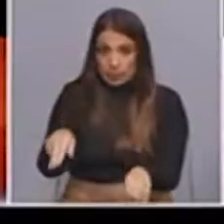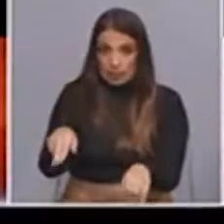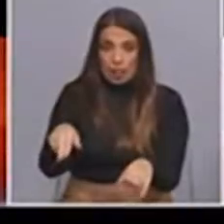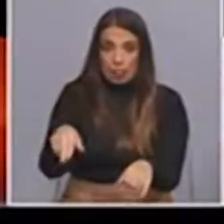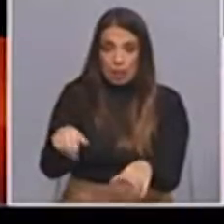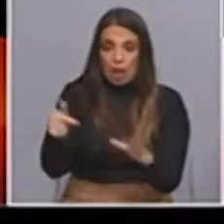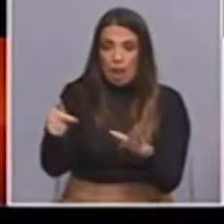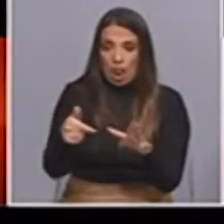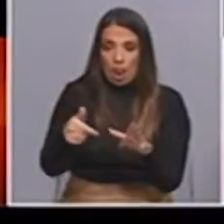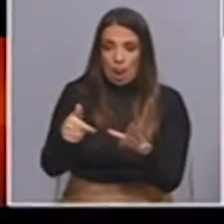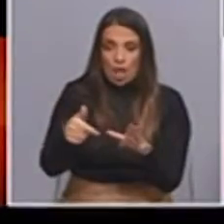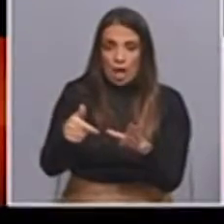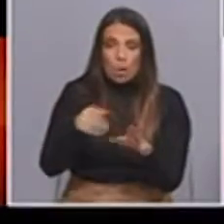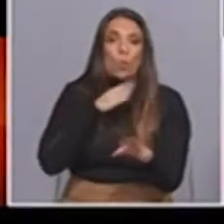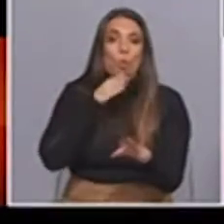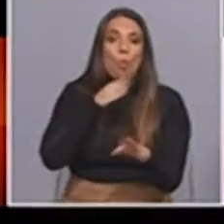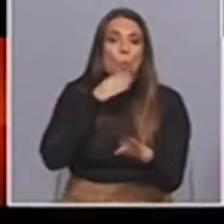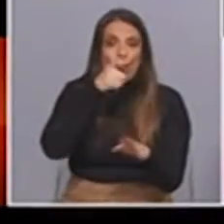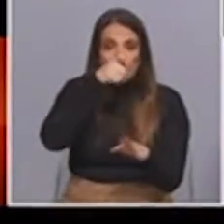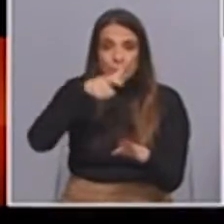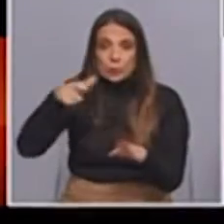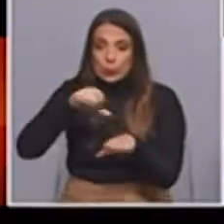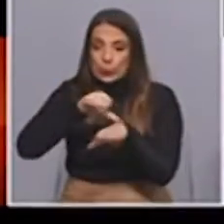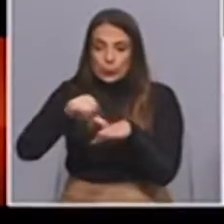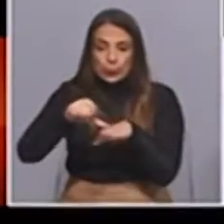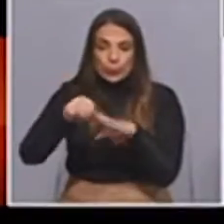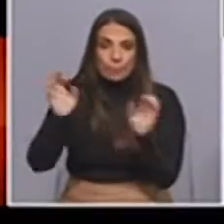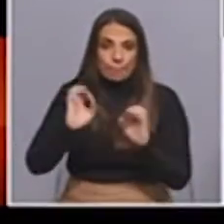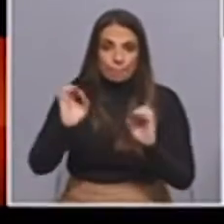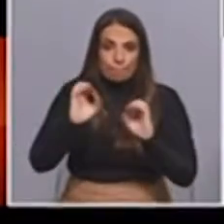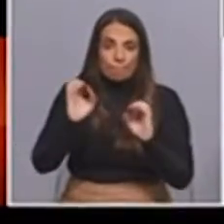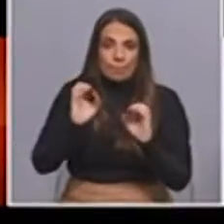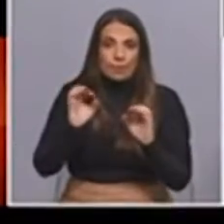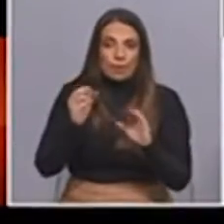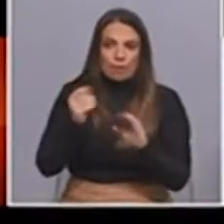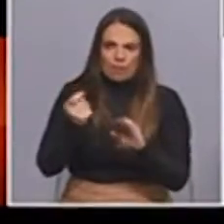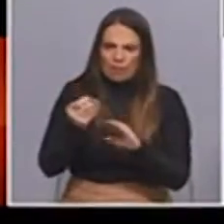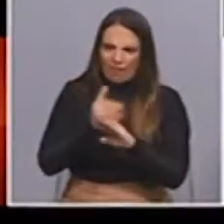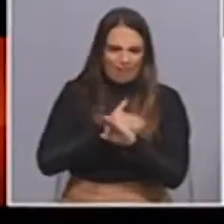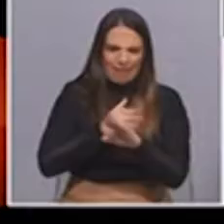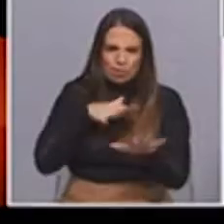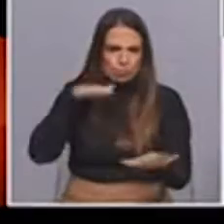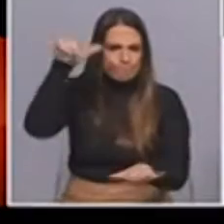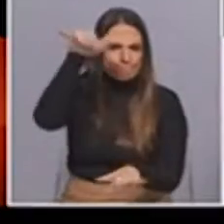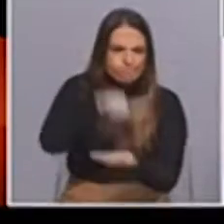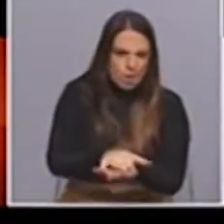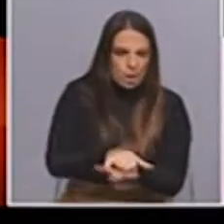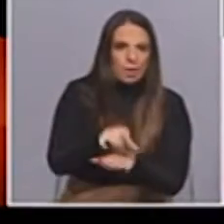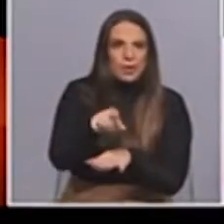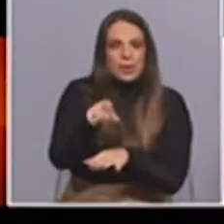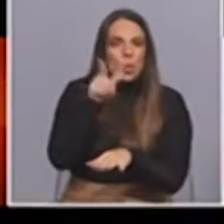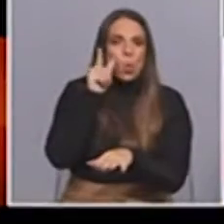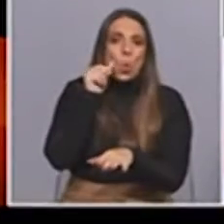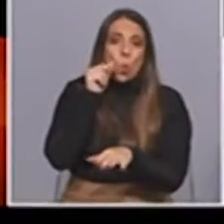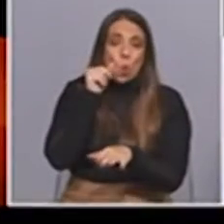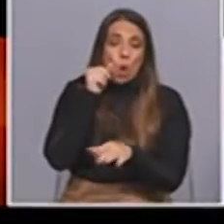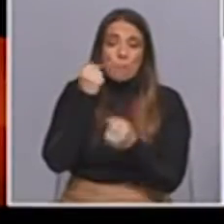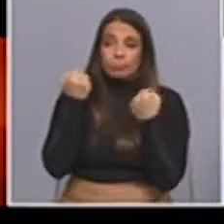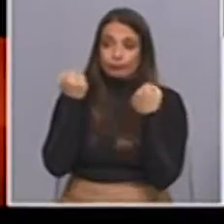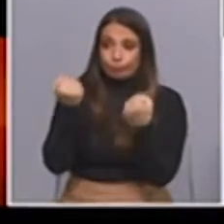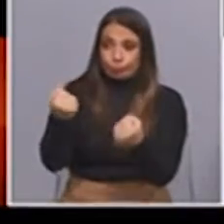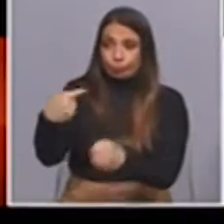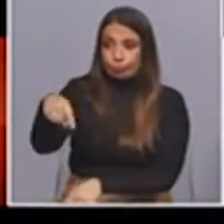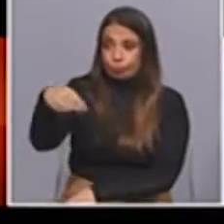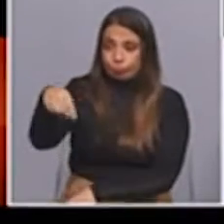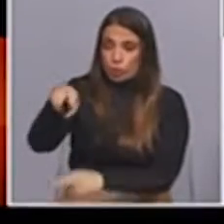ninguém a bordo do Comboio ficou ferido segundos antes da colisão o piloto do avião e único ocupante